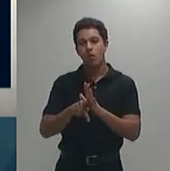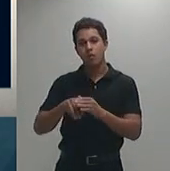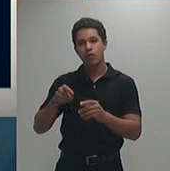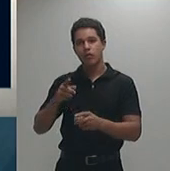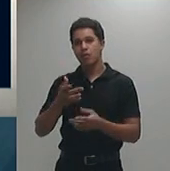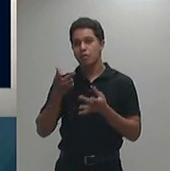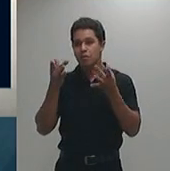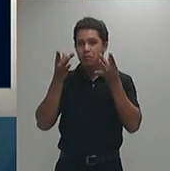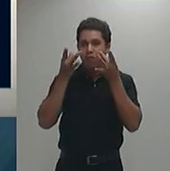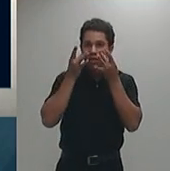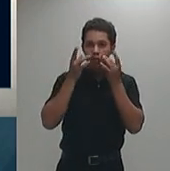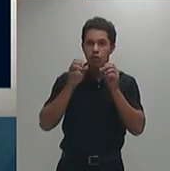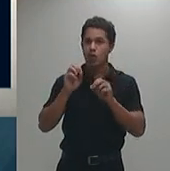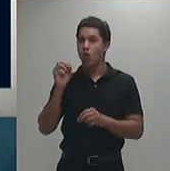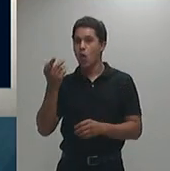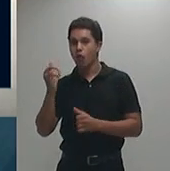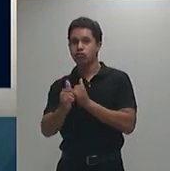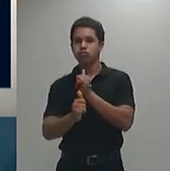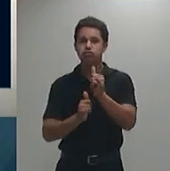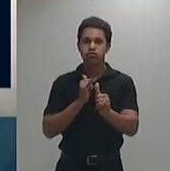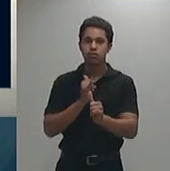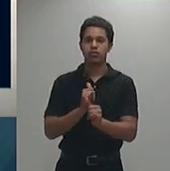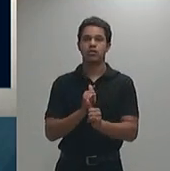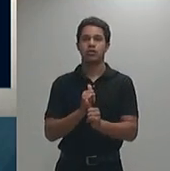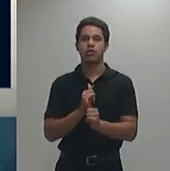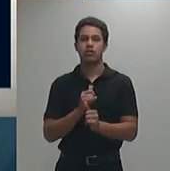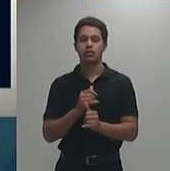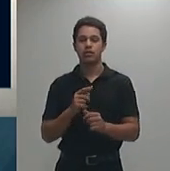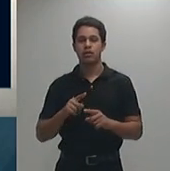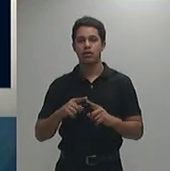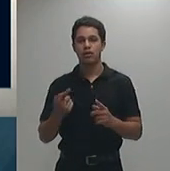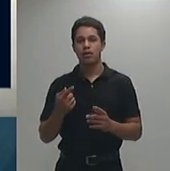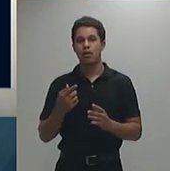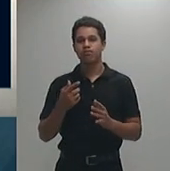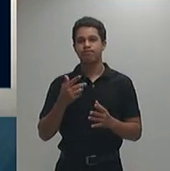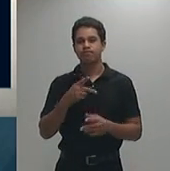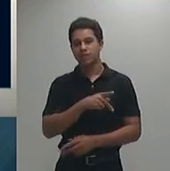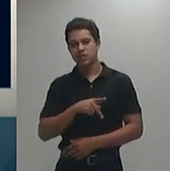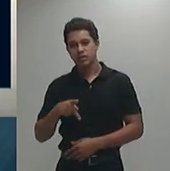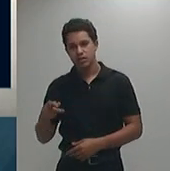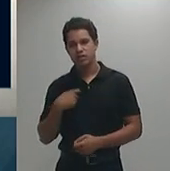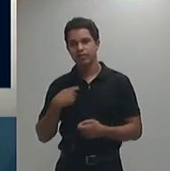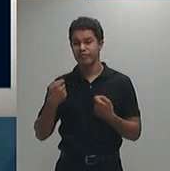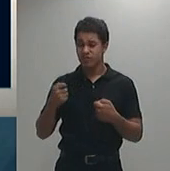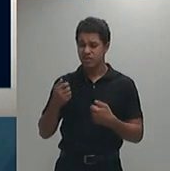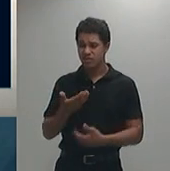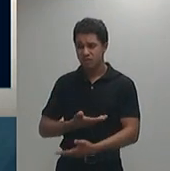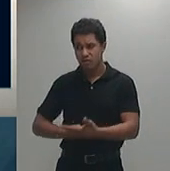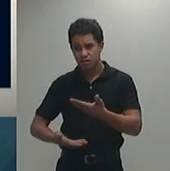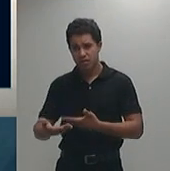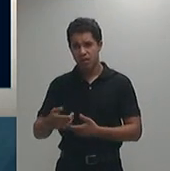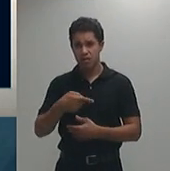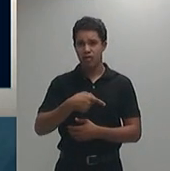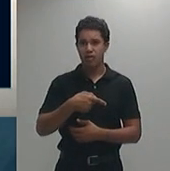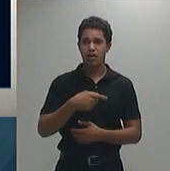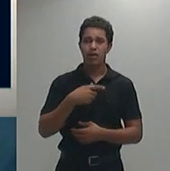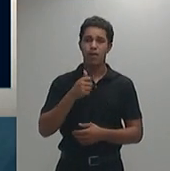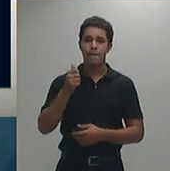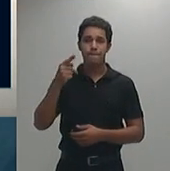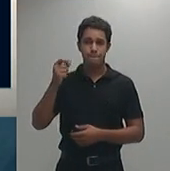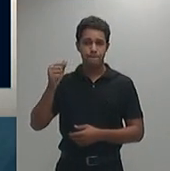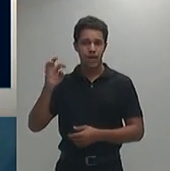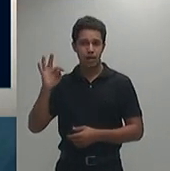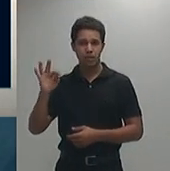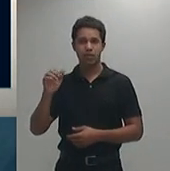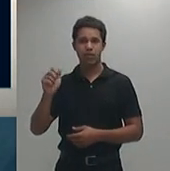tarde Presidente ou eu tenho que colaborar com a falta que eu vi que possível não julgarmos tudo então eu estou